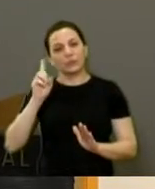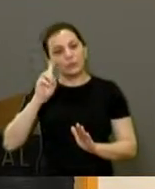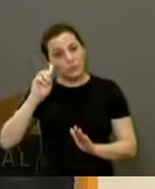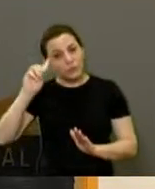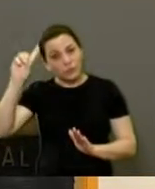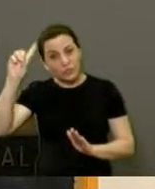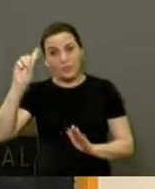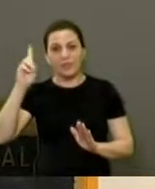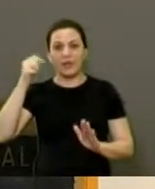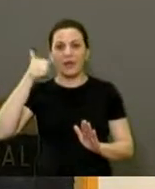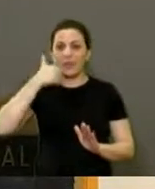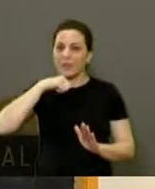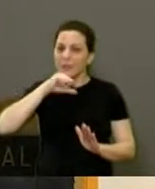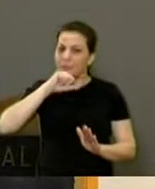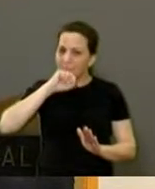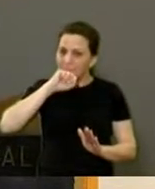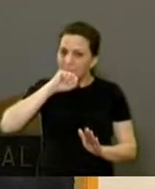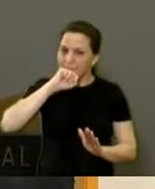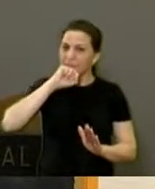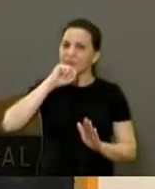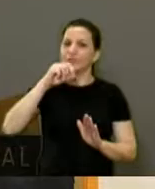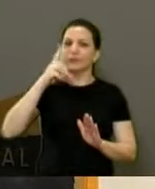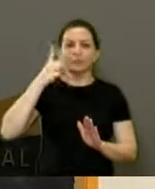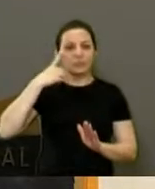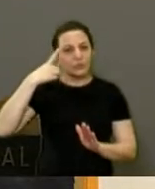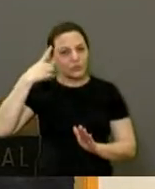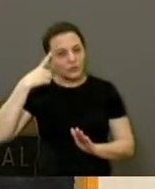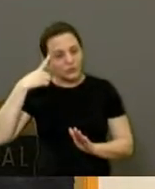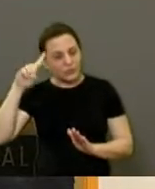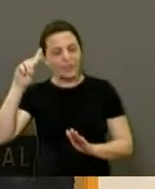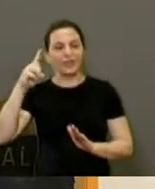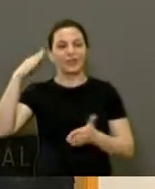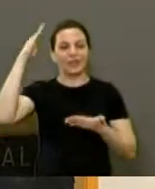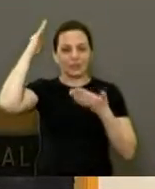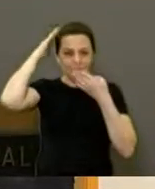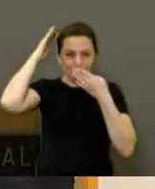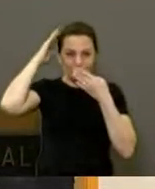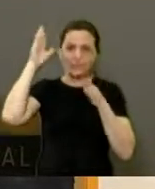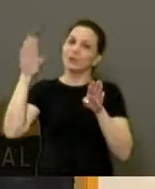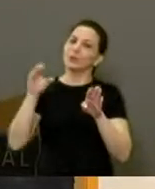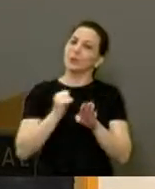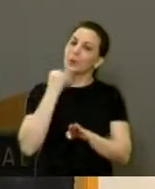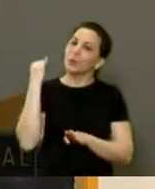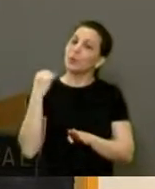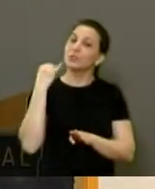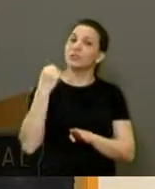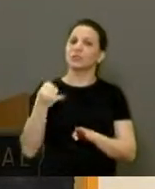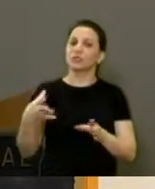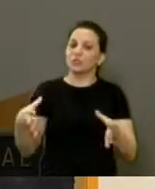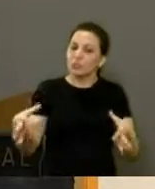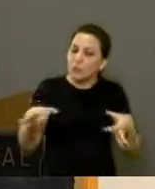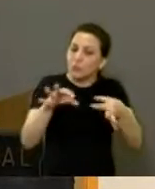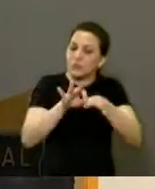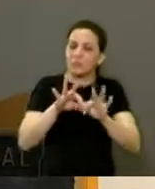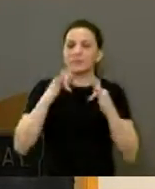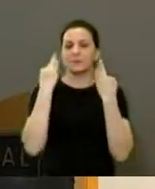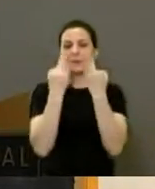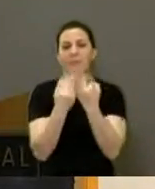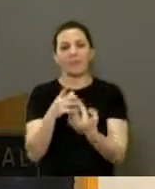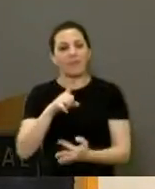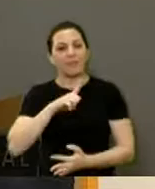Mães, comemora o Dia do Índio, vamos comemorar o Dia dos Pais, que eu acho que é fundamental dentro do contexto da família.